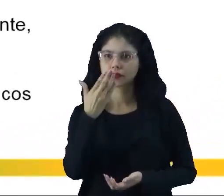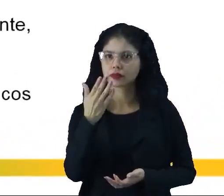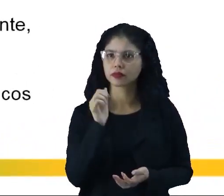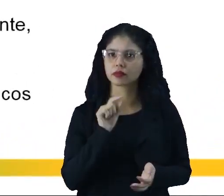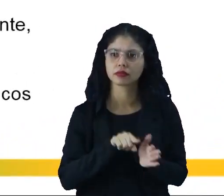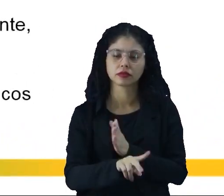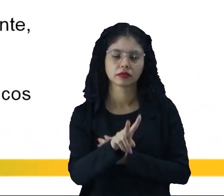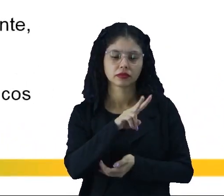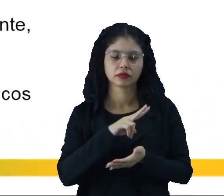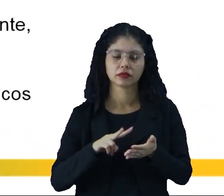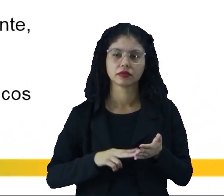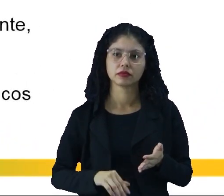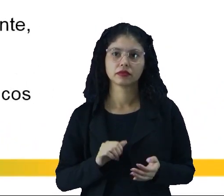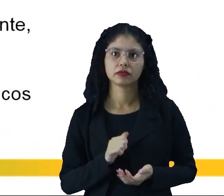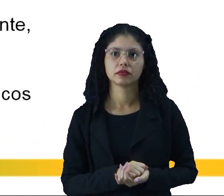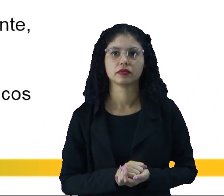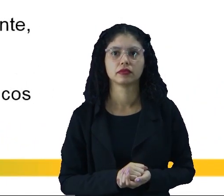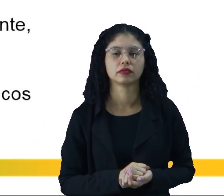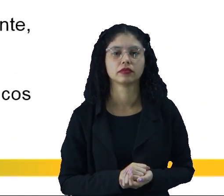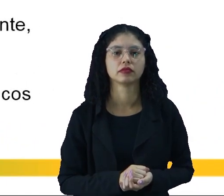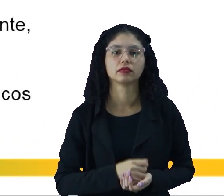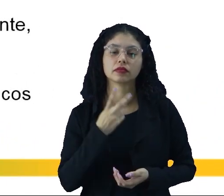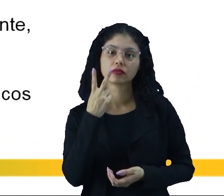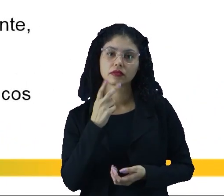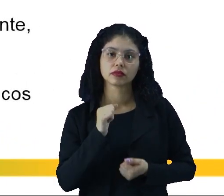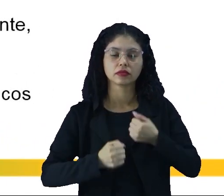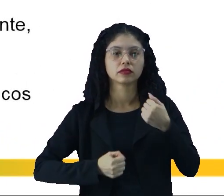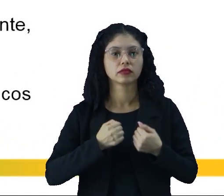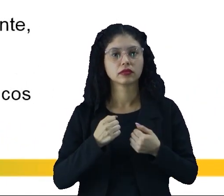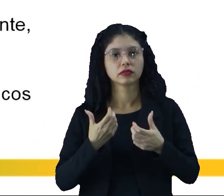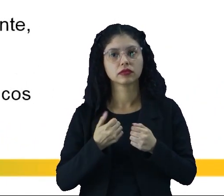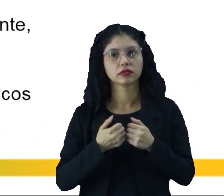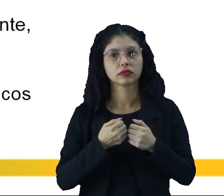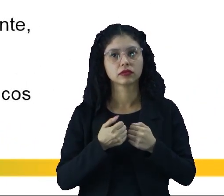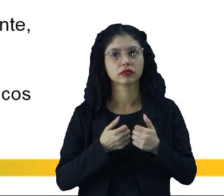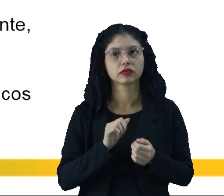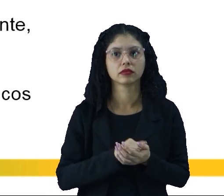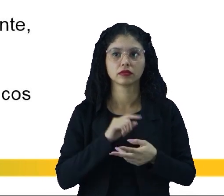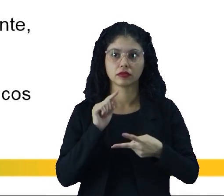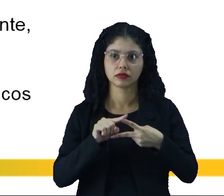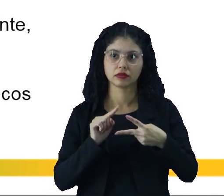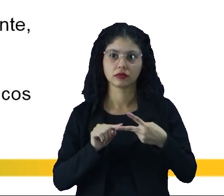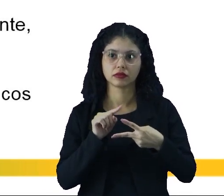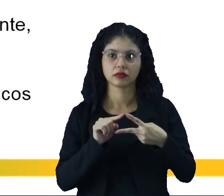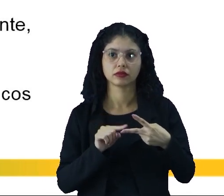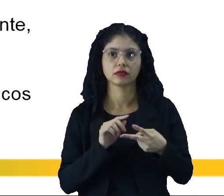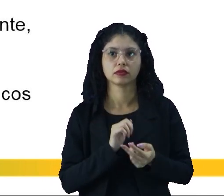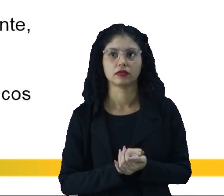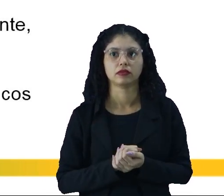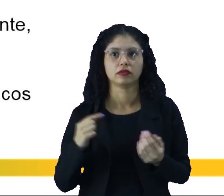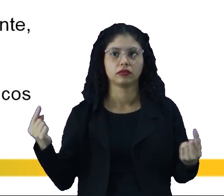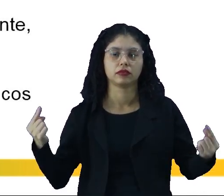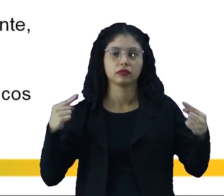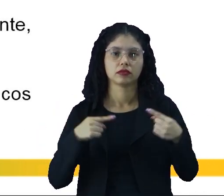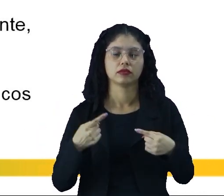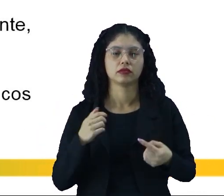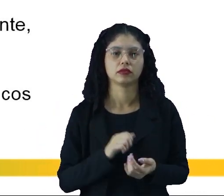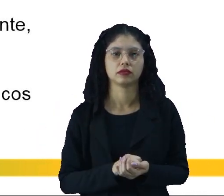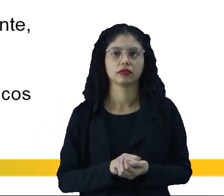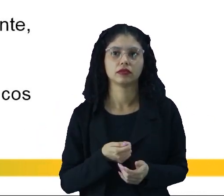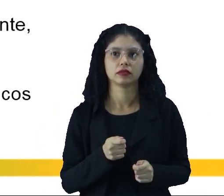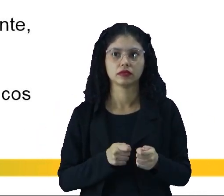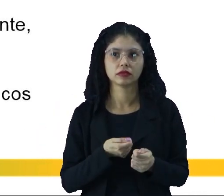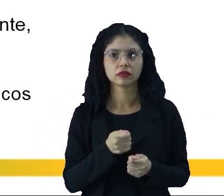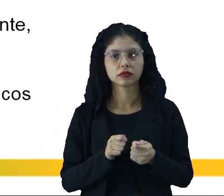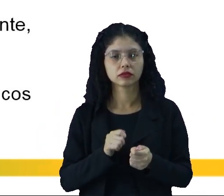para nós? Diz assim: no jogo, dois competidores